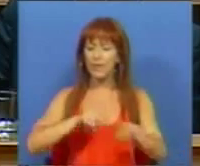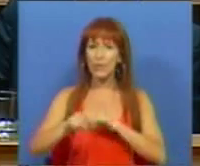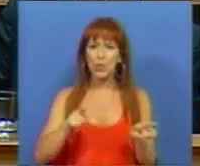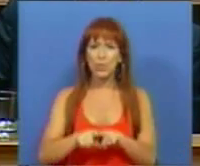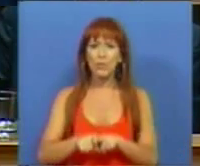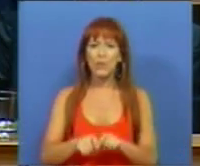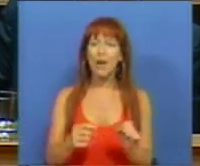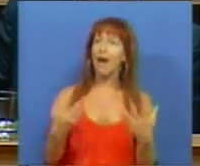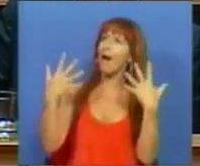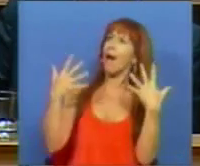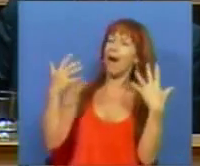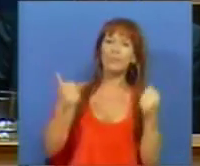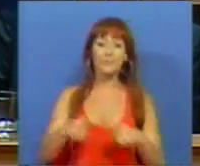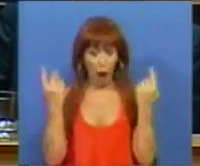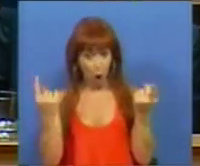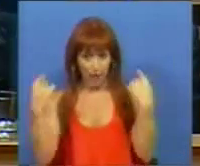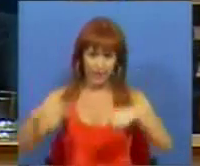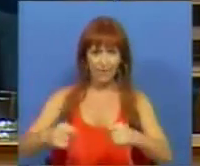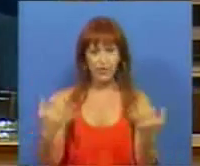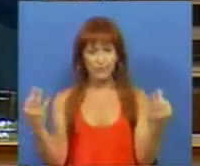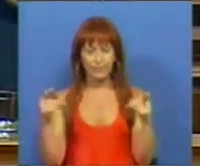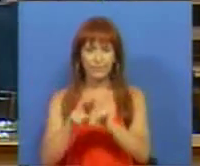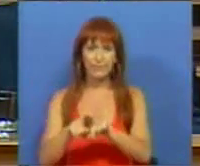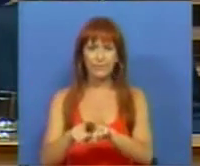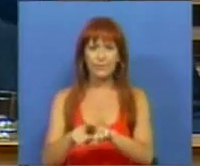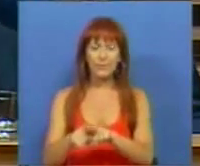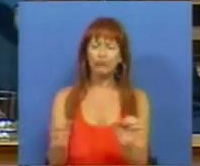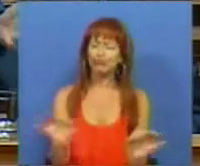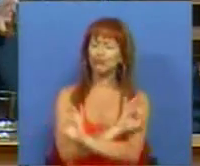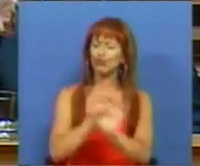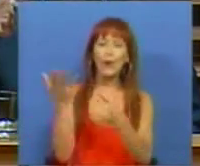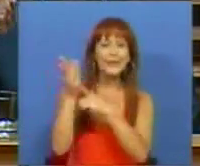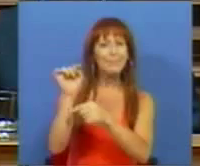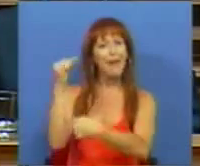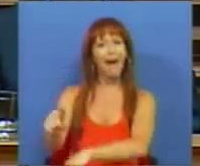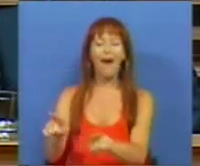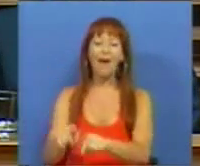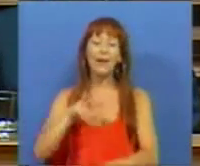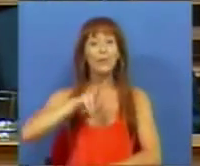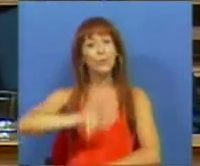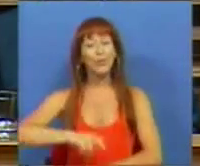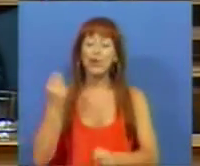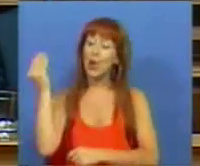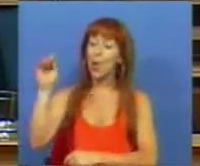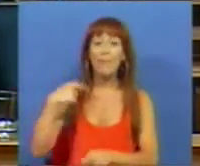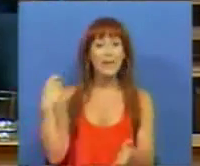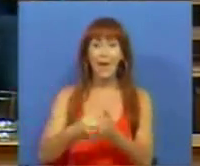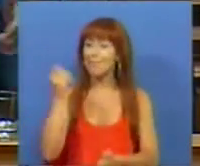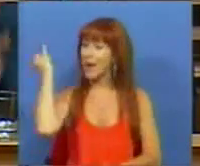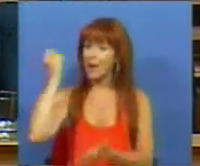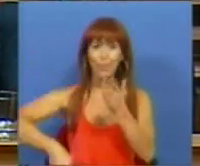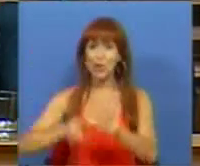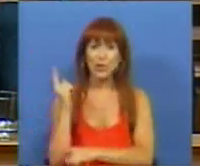de deslumbramento de que agora tivemos, aliás, um notável exemplo. Em Portugal, os bancos não pagam